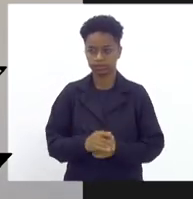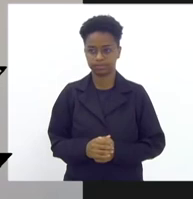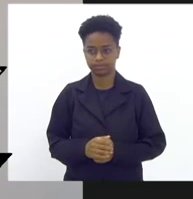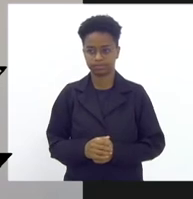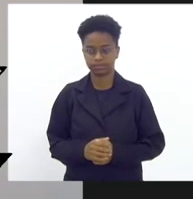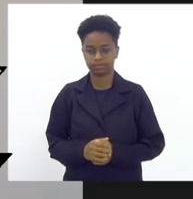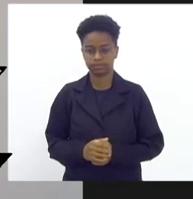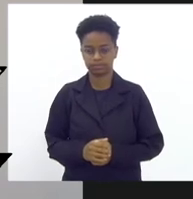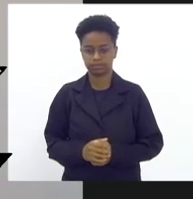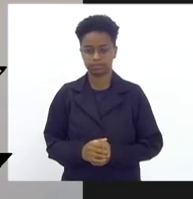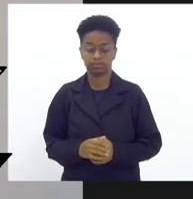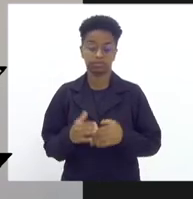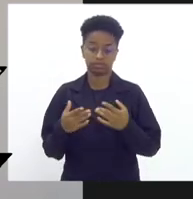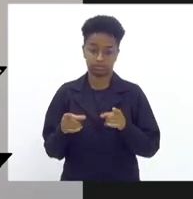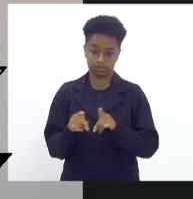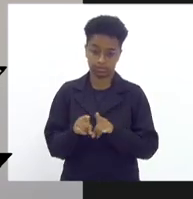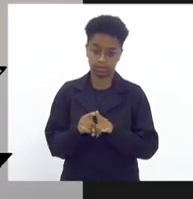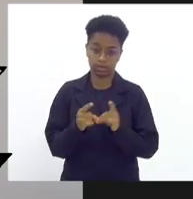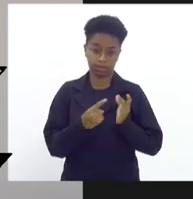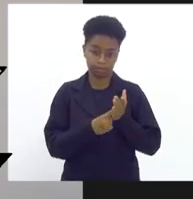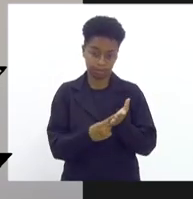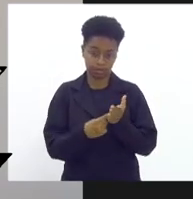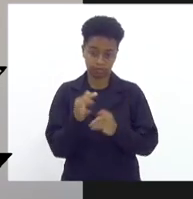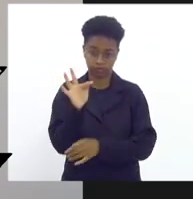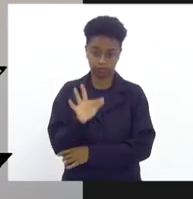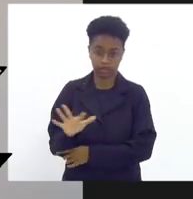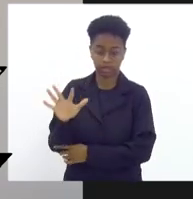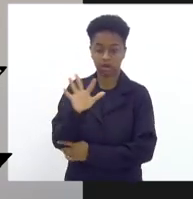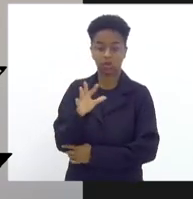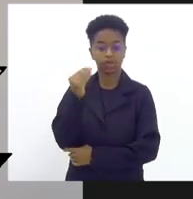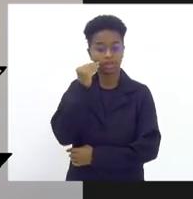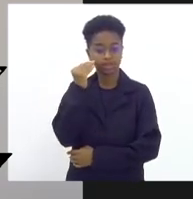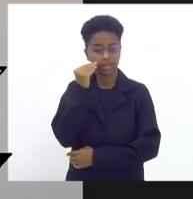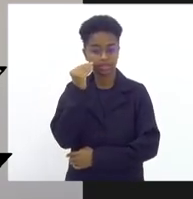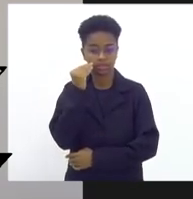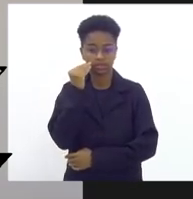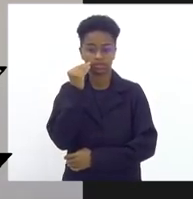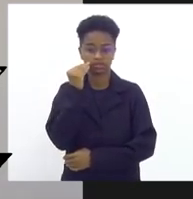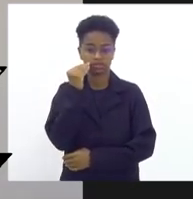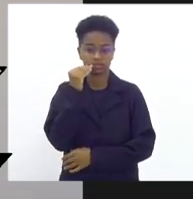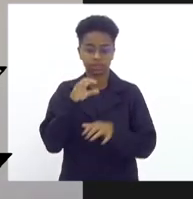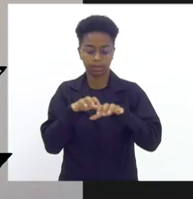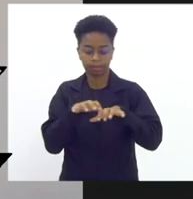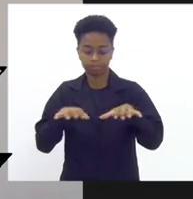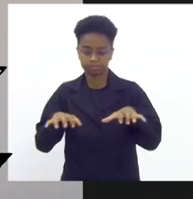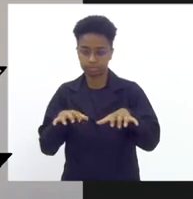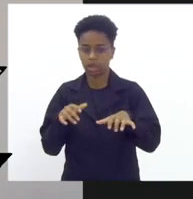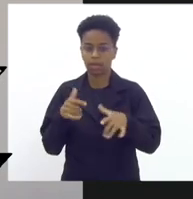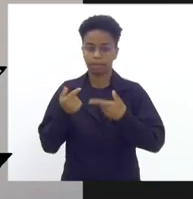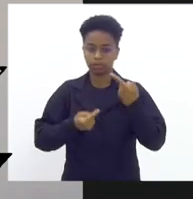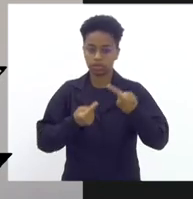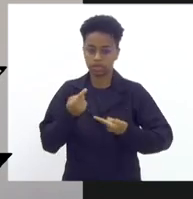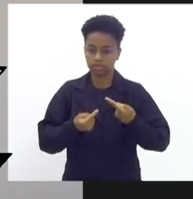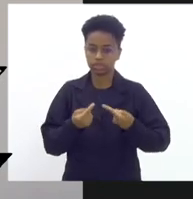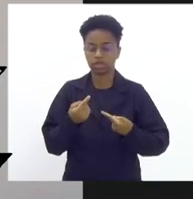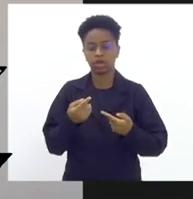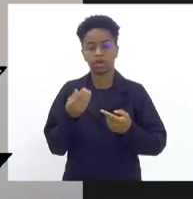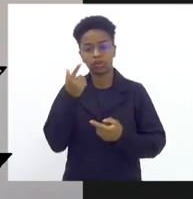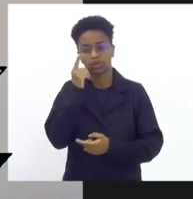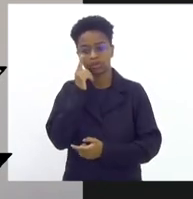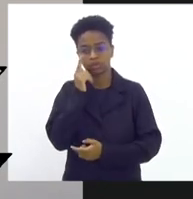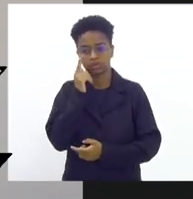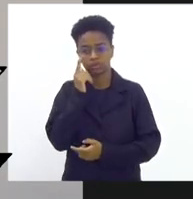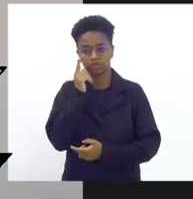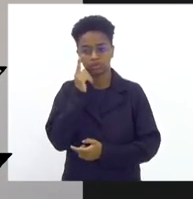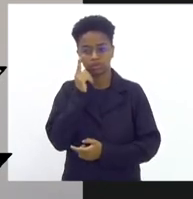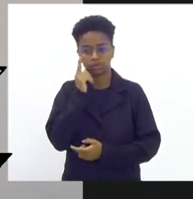E também o pacto federativo que faz com que a gente tenta tente um pouco também descentralizar essa política para fortalecer